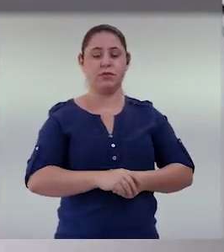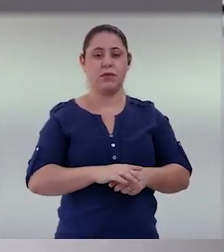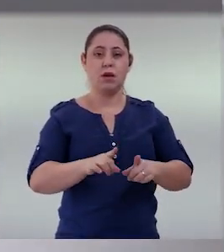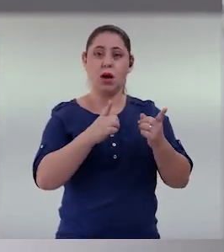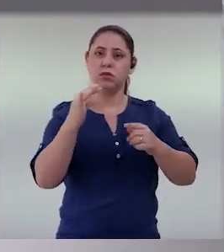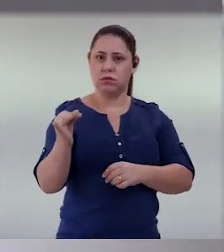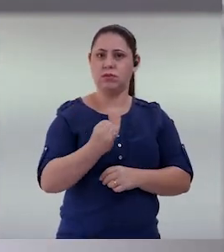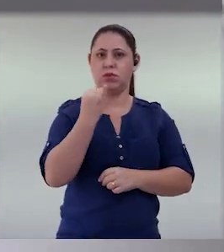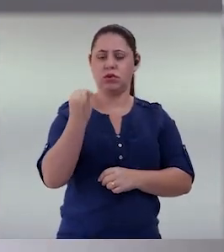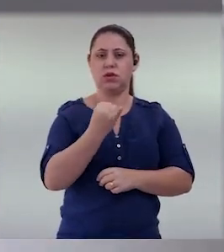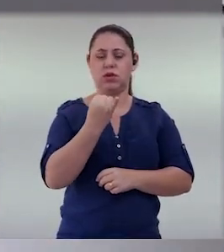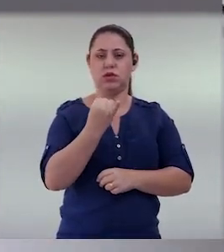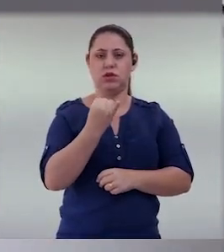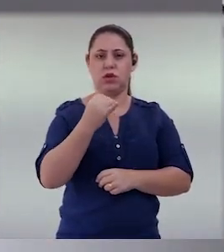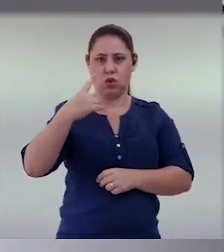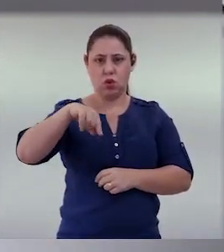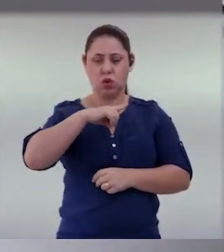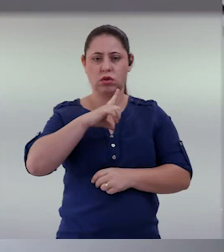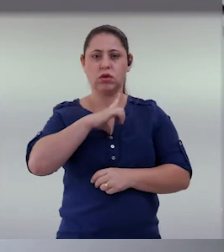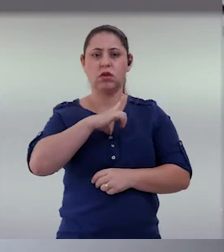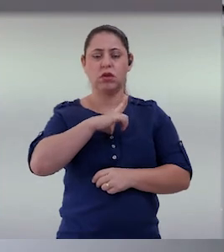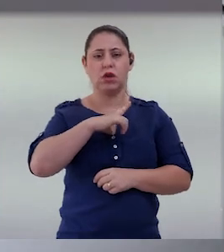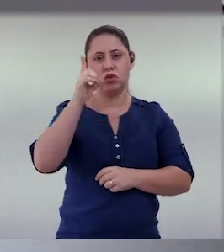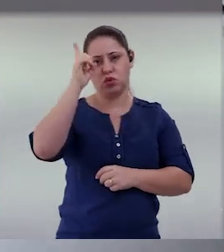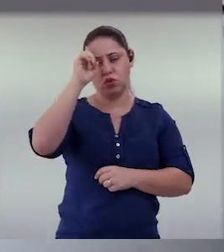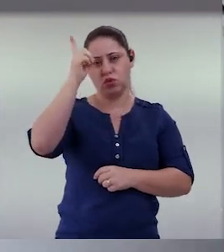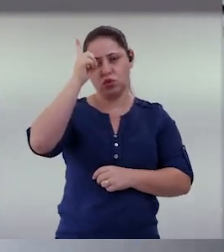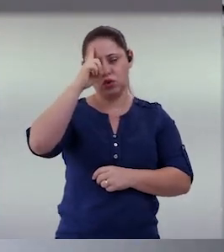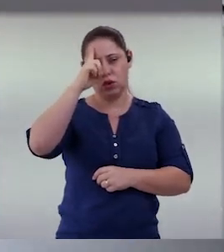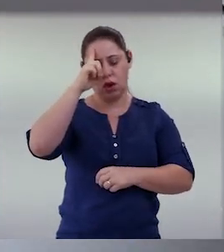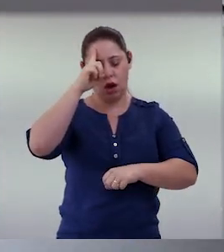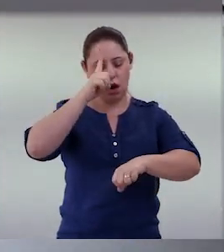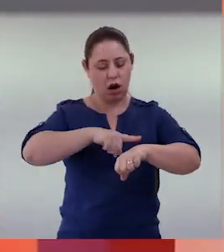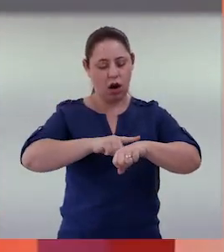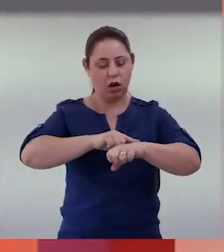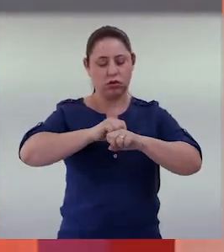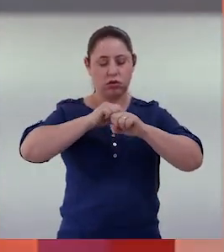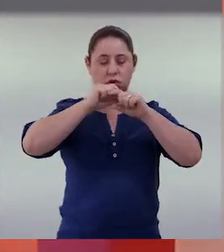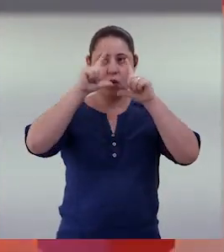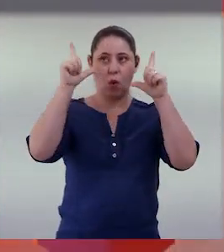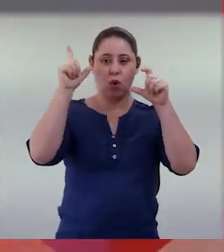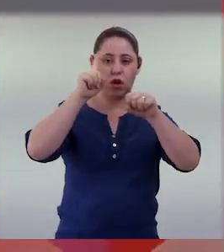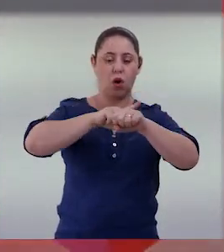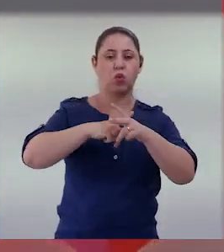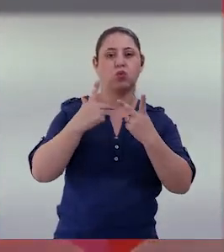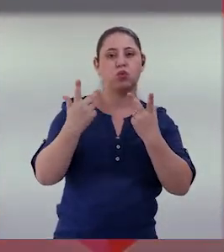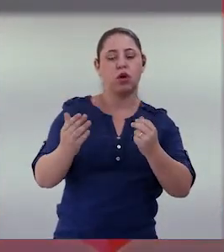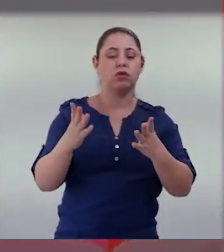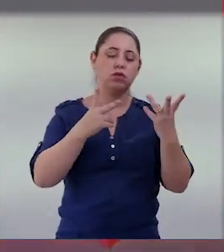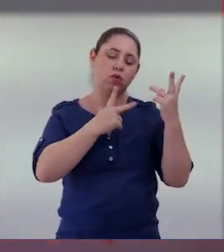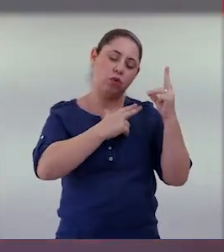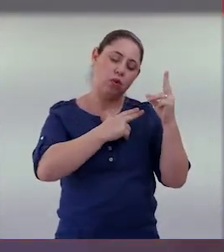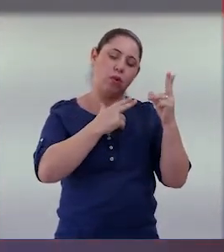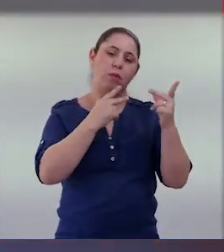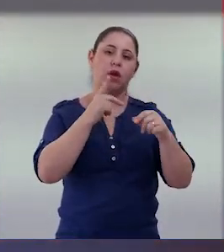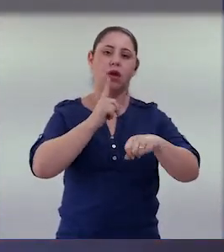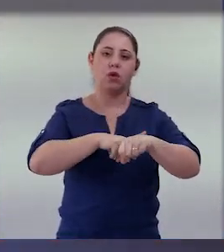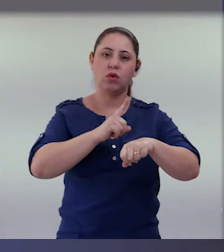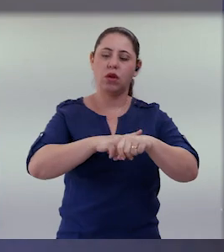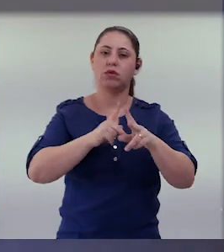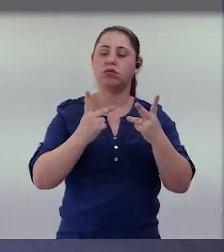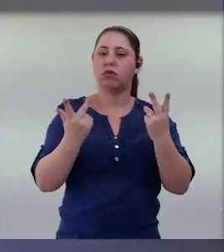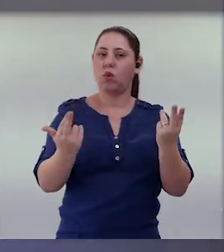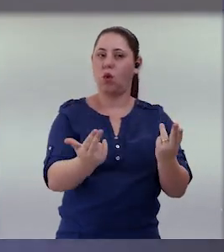totalmente diferente hoje, mas é importante que mesmo assim a gente tenha uma rotina diária, de acordar no mesmo horário, de dormir no